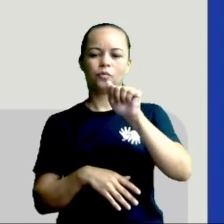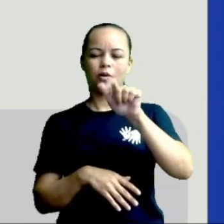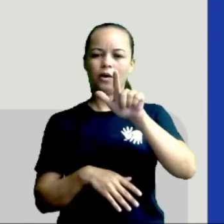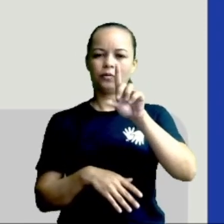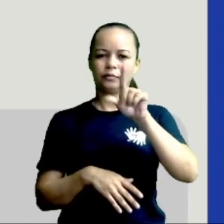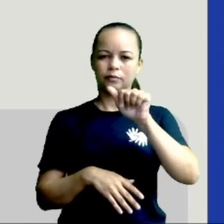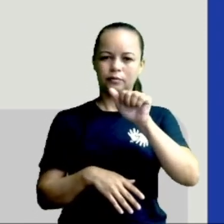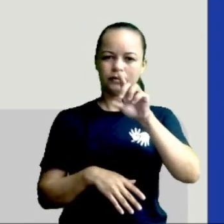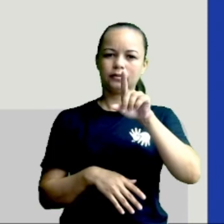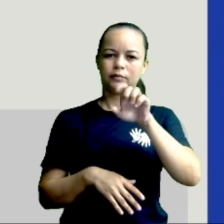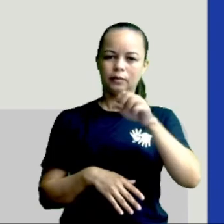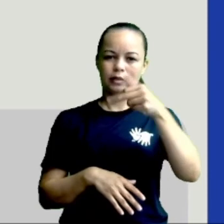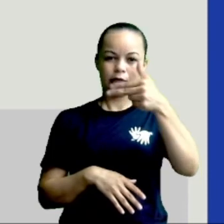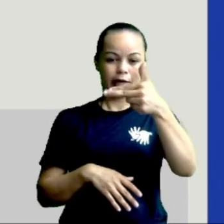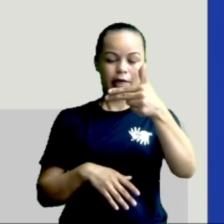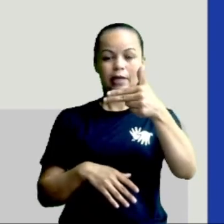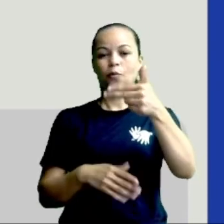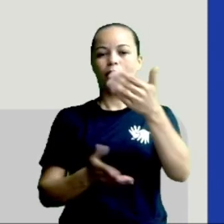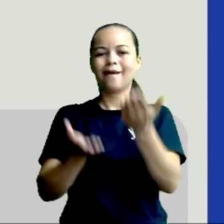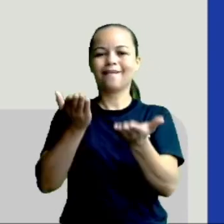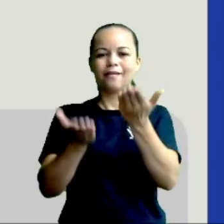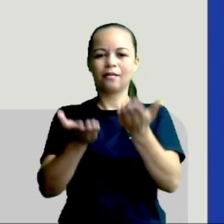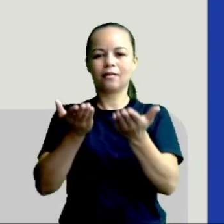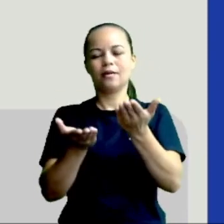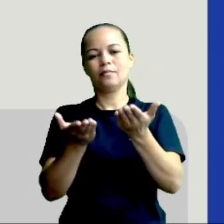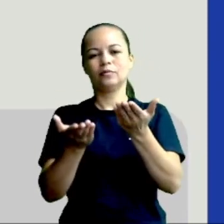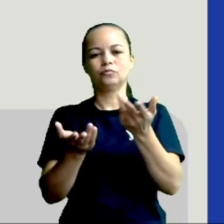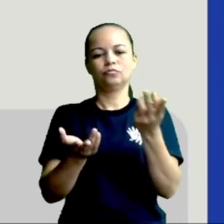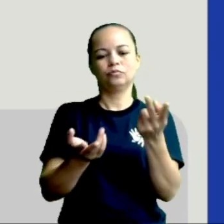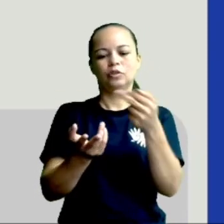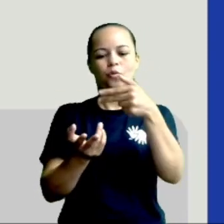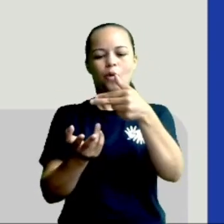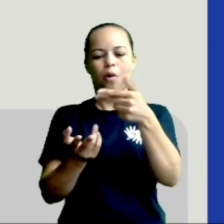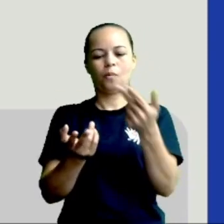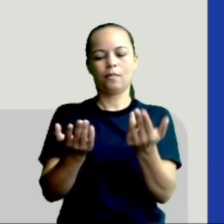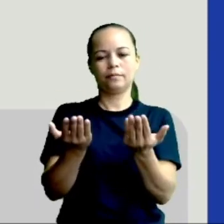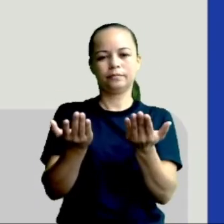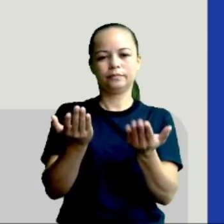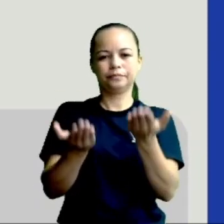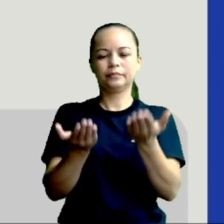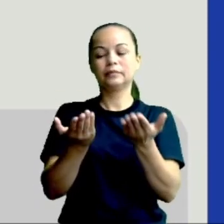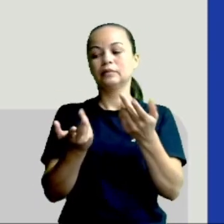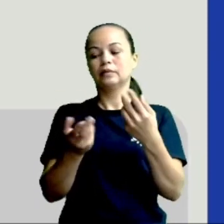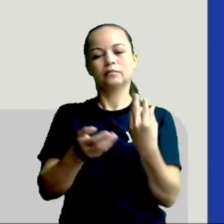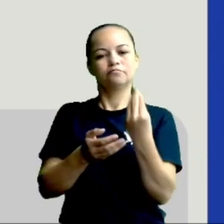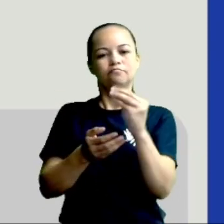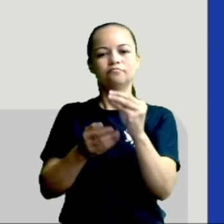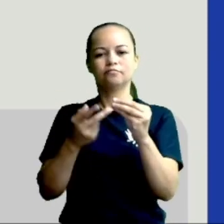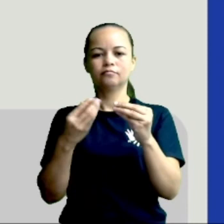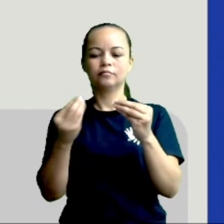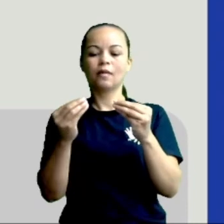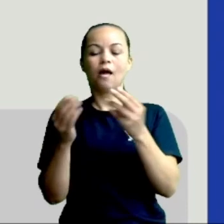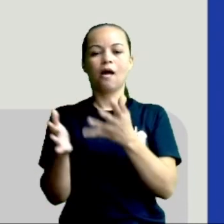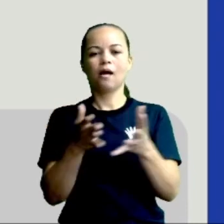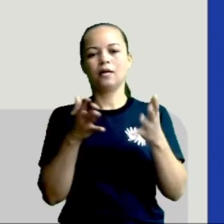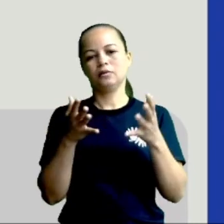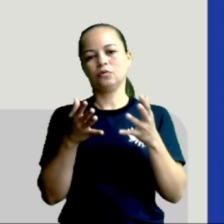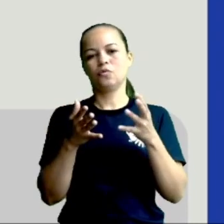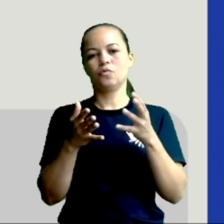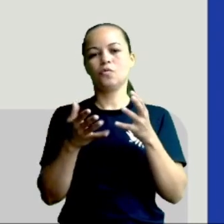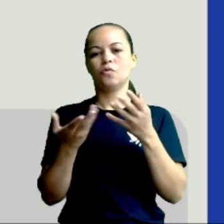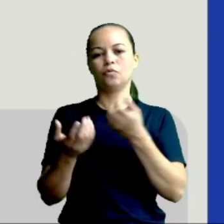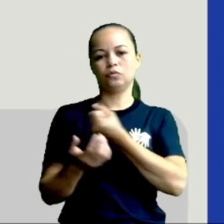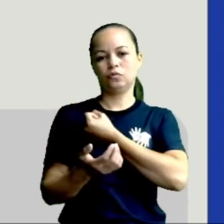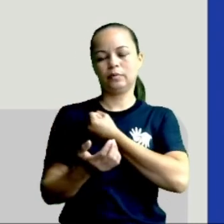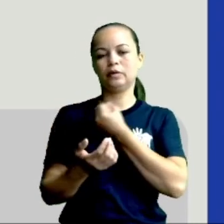equilíbrio da balança e se adicionarmos o valor as parcelas de uma lição o resultado